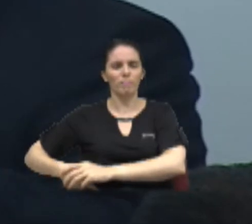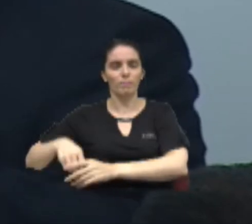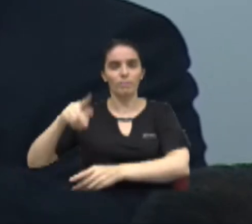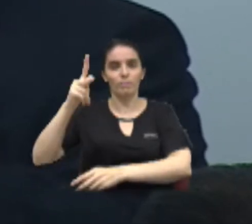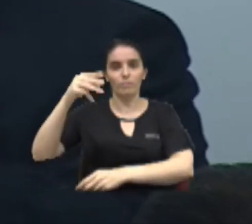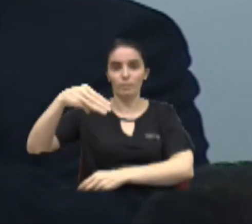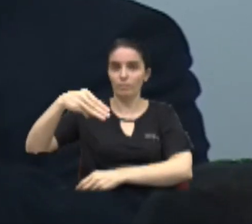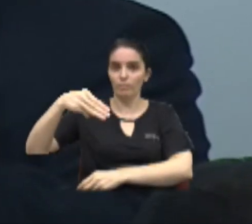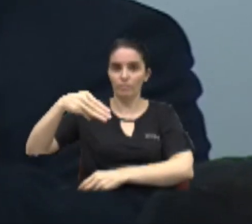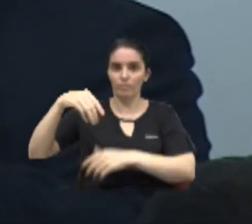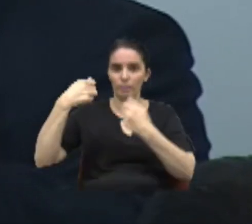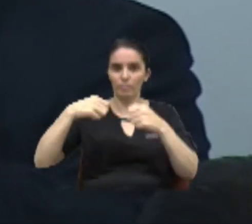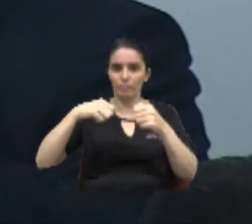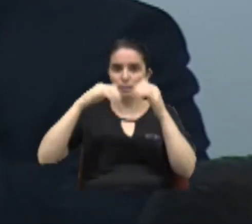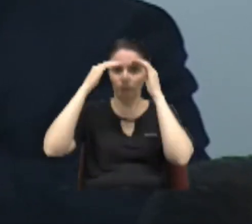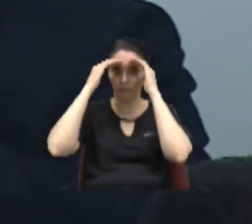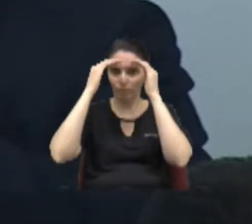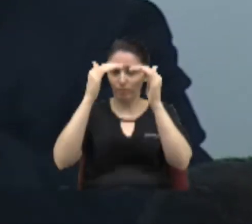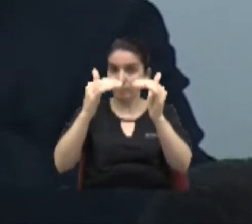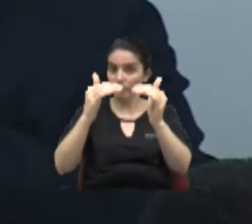reféns.